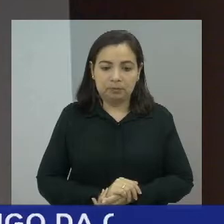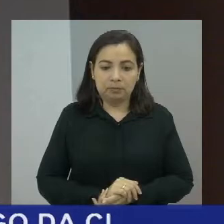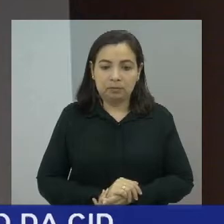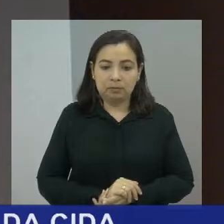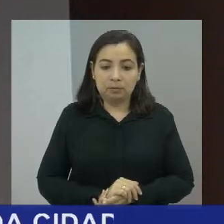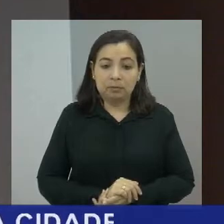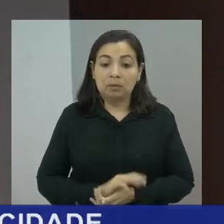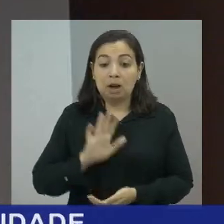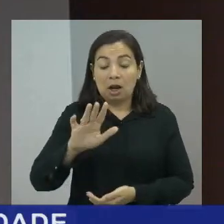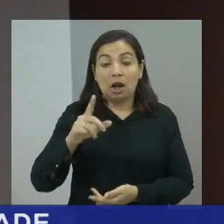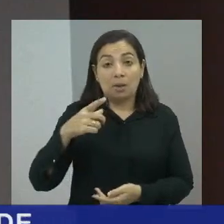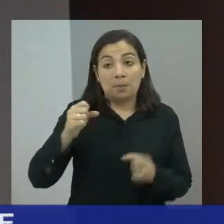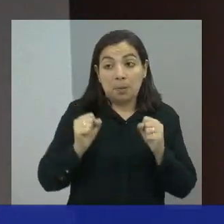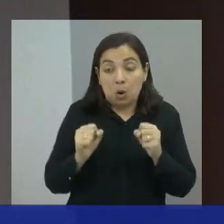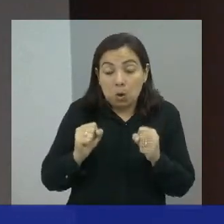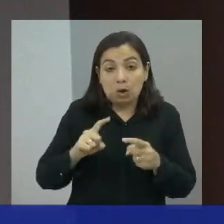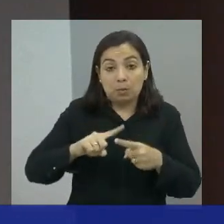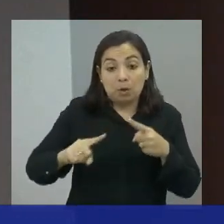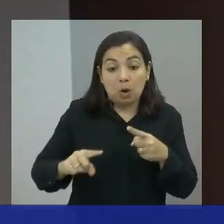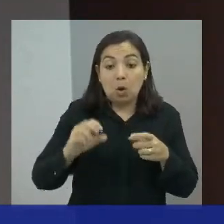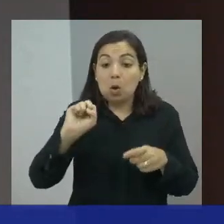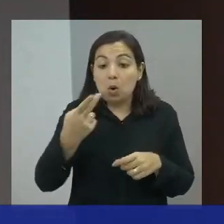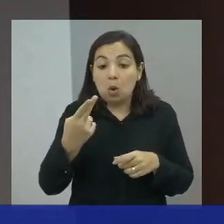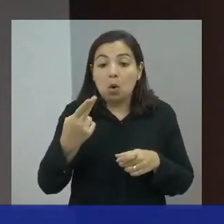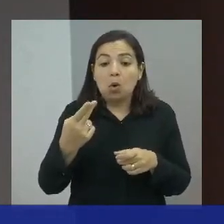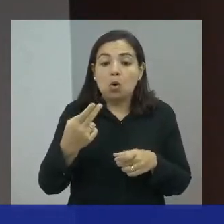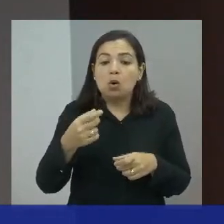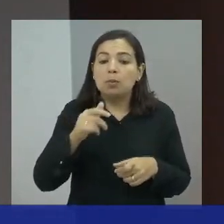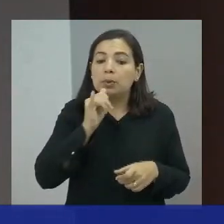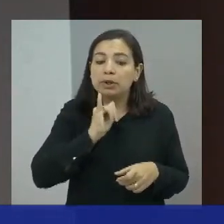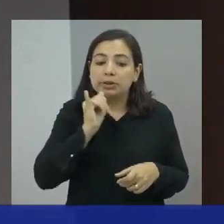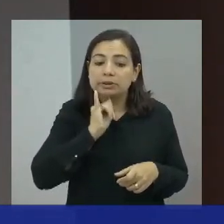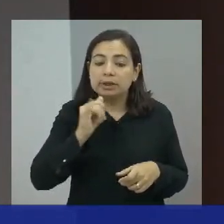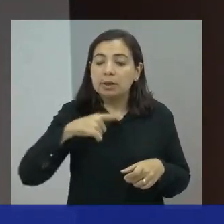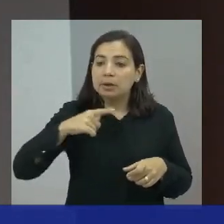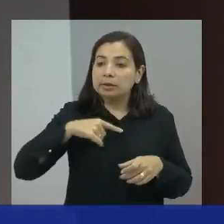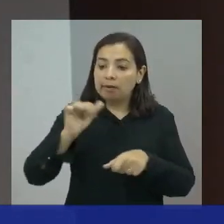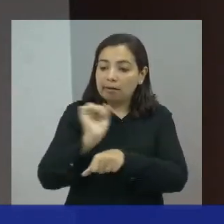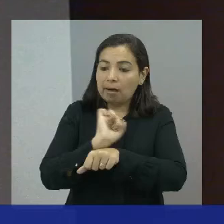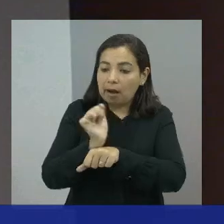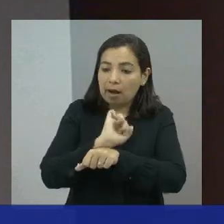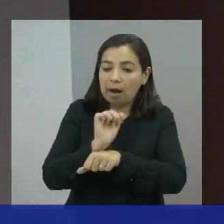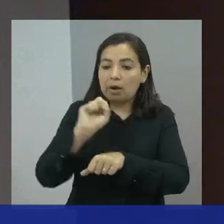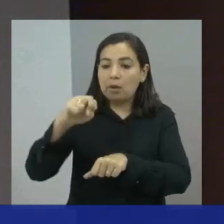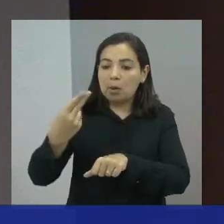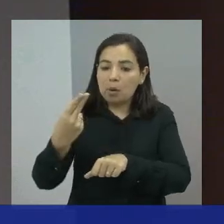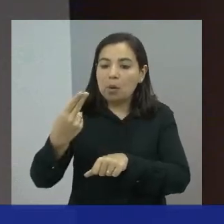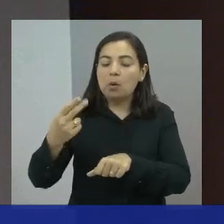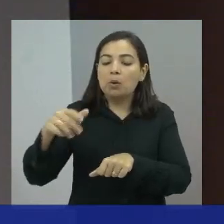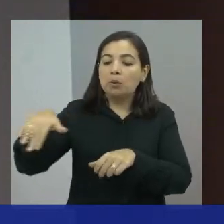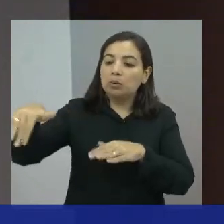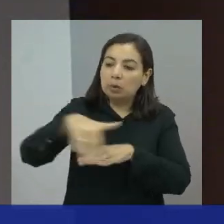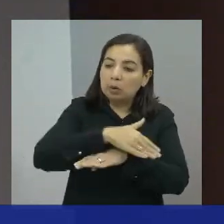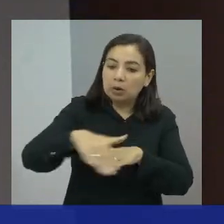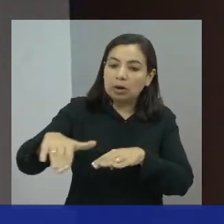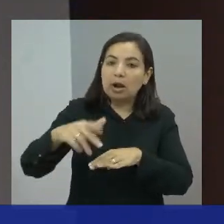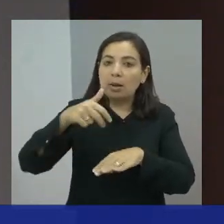embaraçar ou impedir por qualquer meio o livre trânsito de pedestres ou veículos nos logradouros